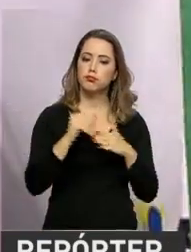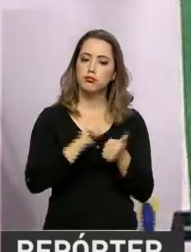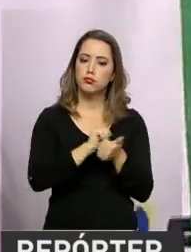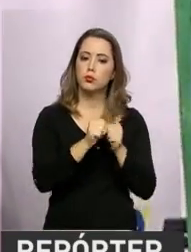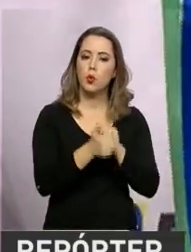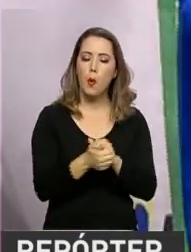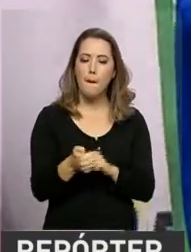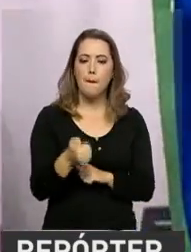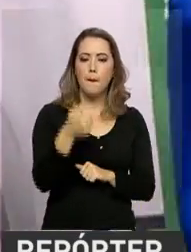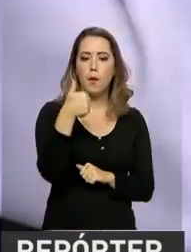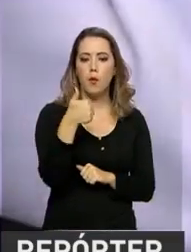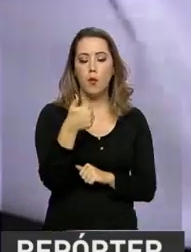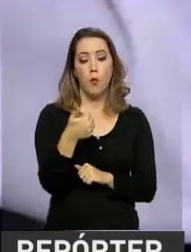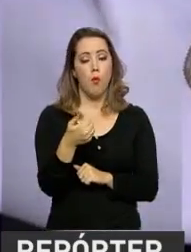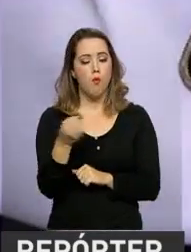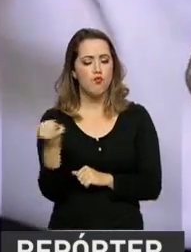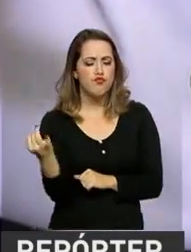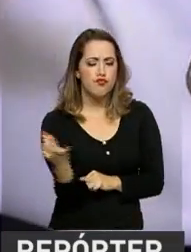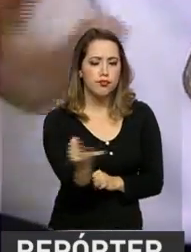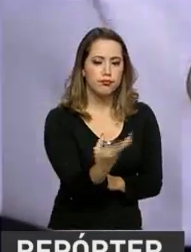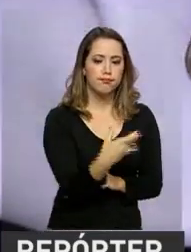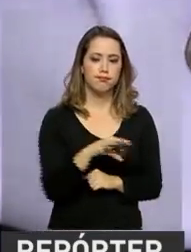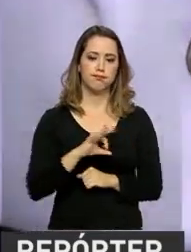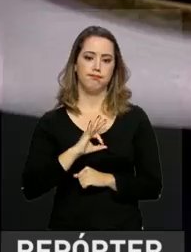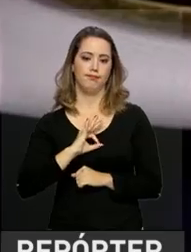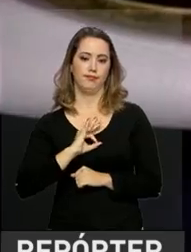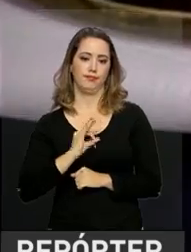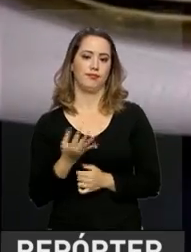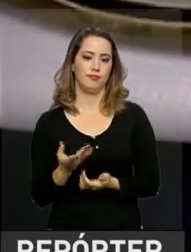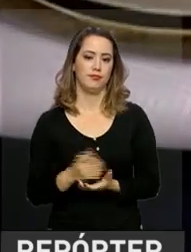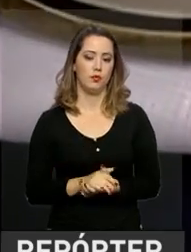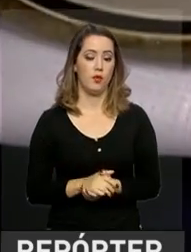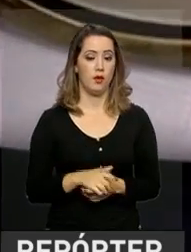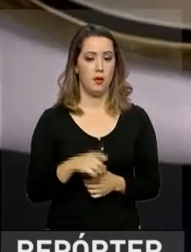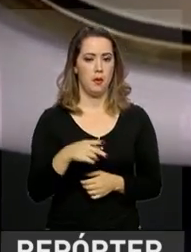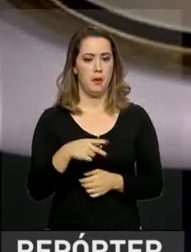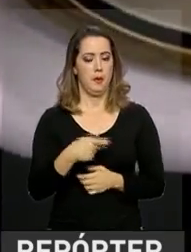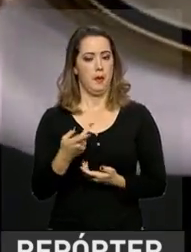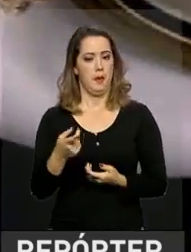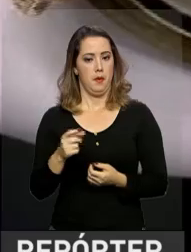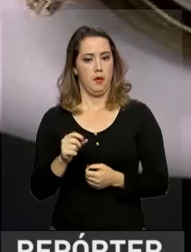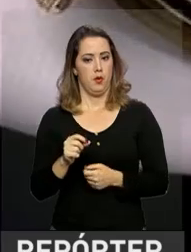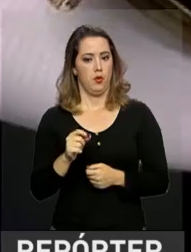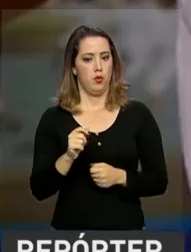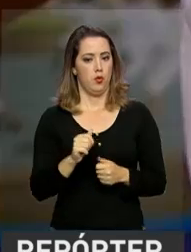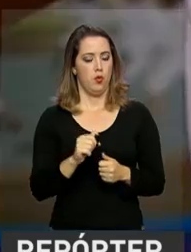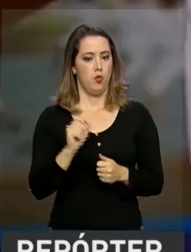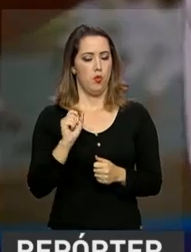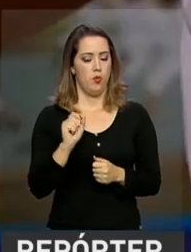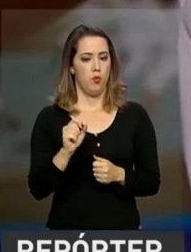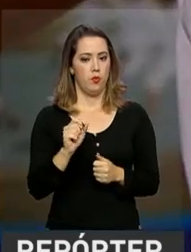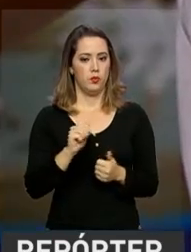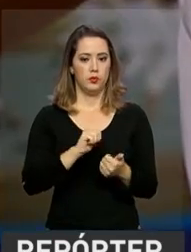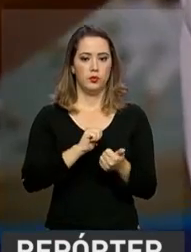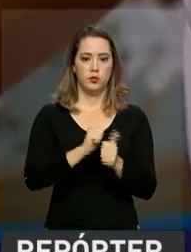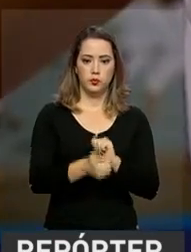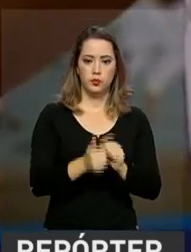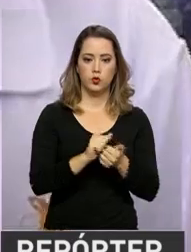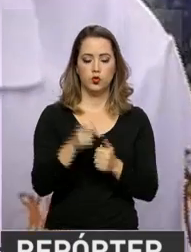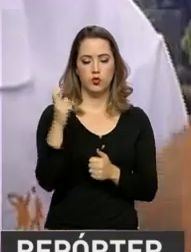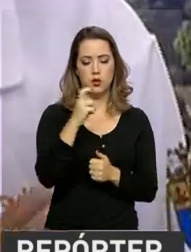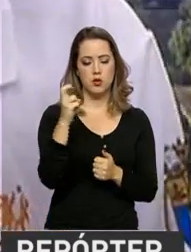exemp quase somem atrás das medalhas que já conquistaram no pentat moderno modalidade olímpica que reúne cinco